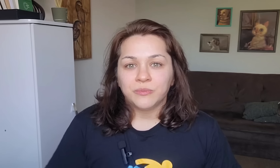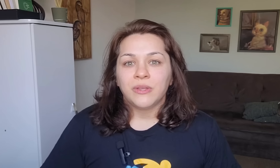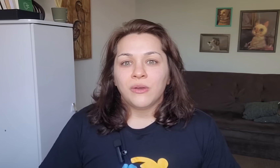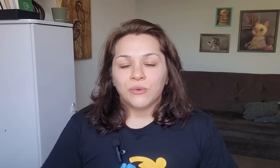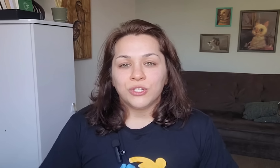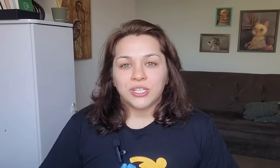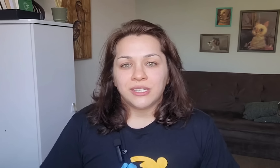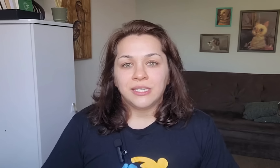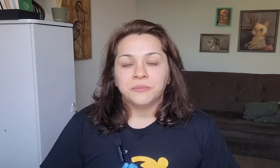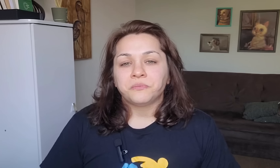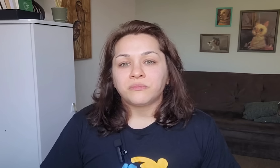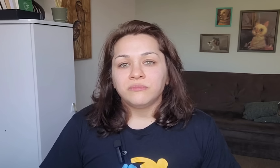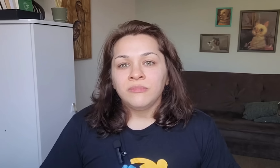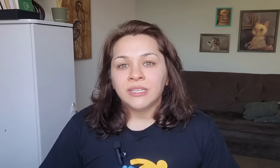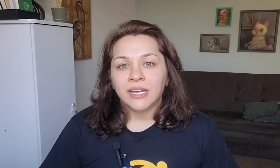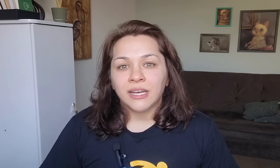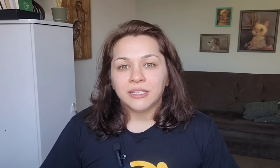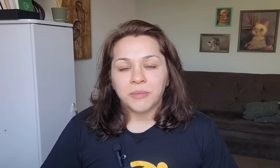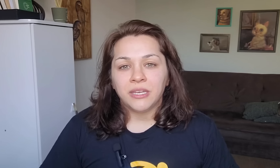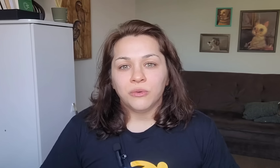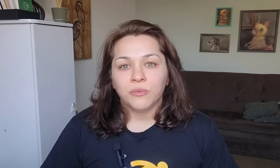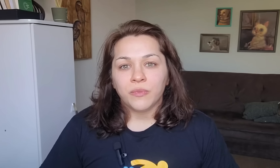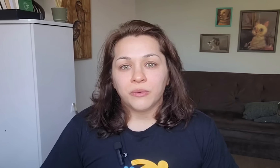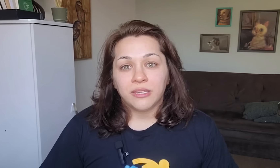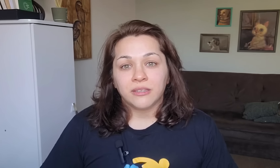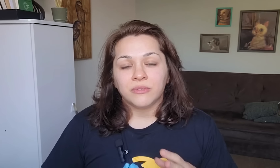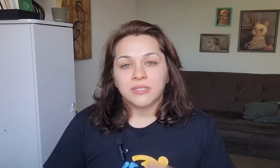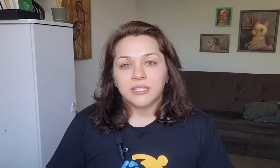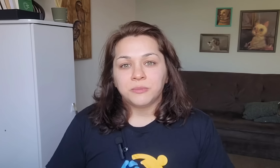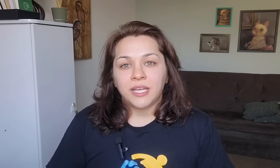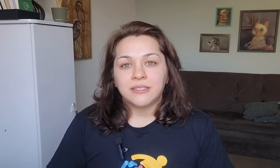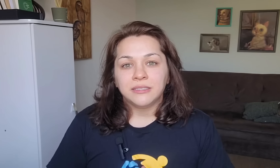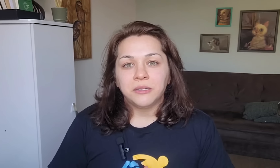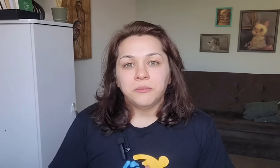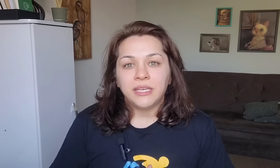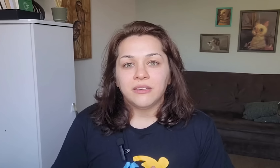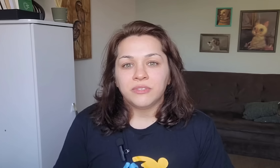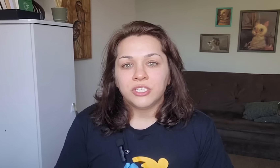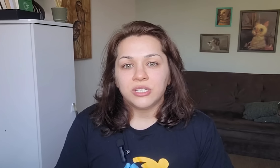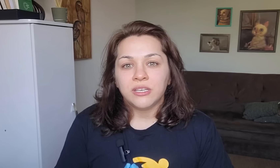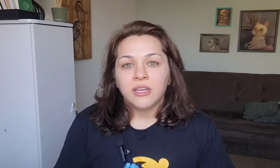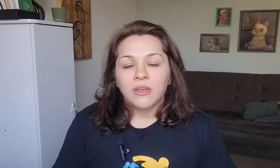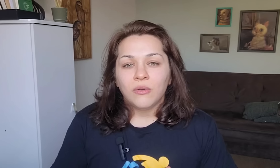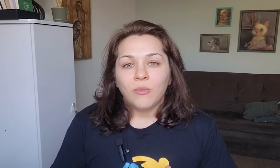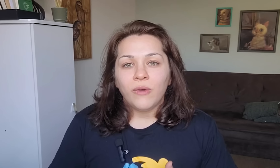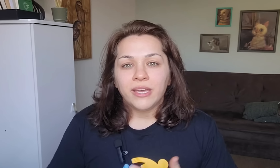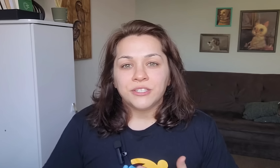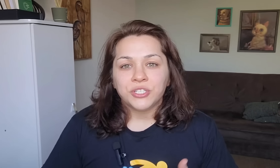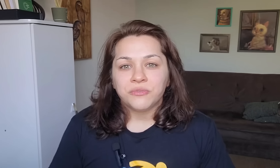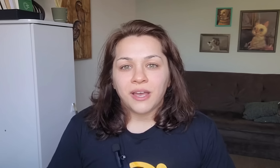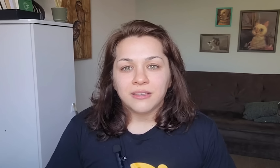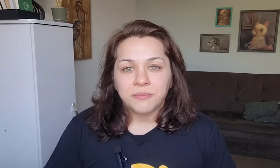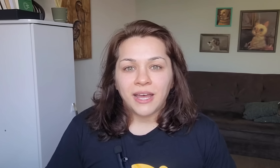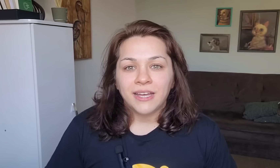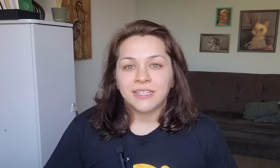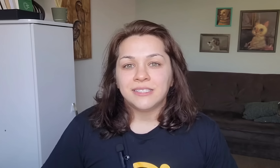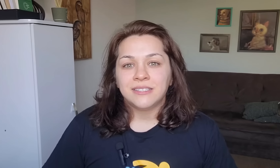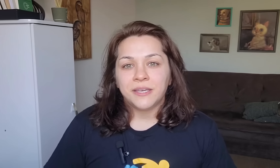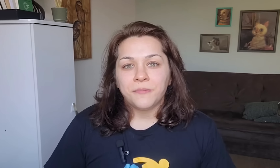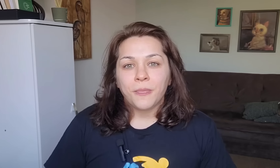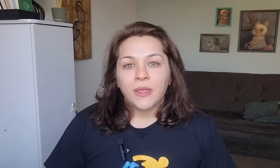gratidão, hoje aqui na IBNU, eu queria que vocês pudessem também refletir como é que a gente faz